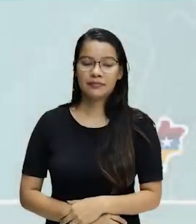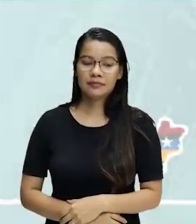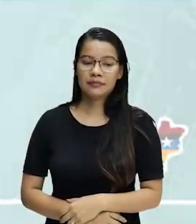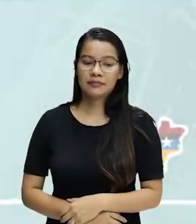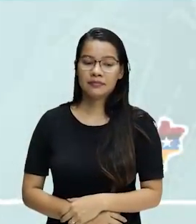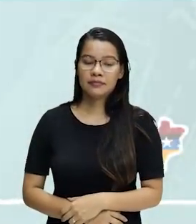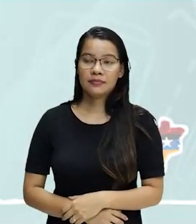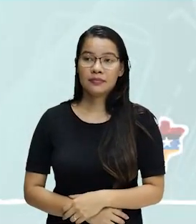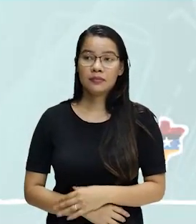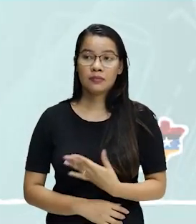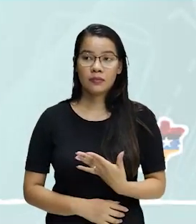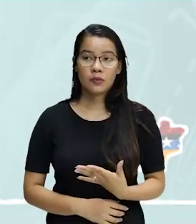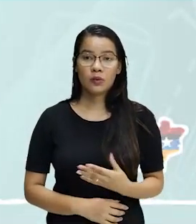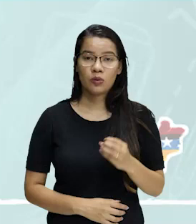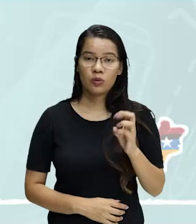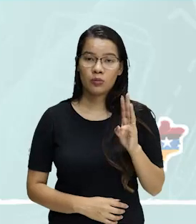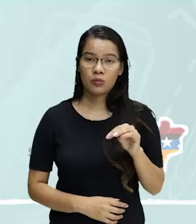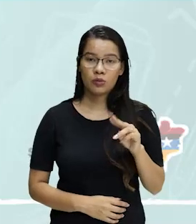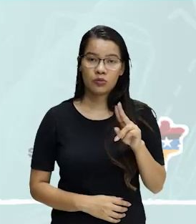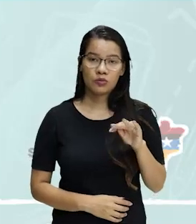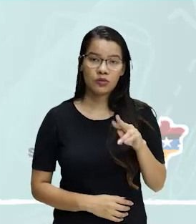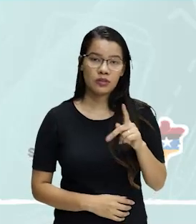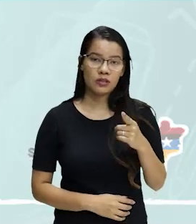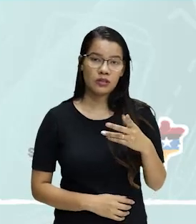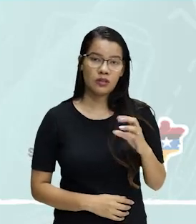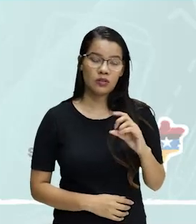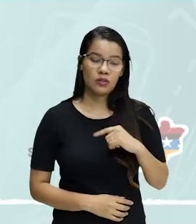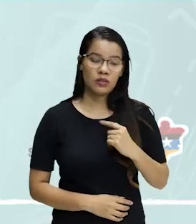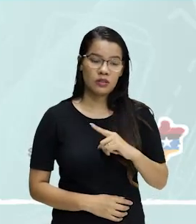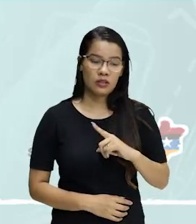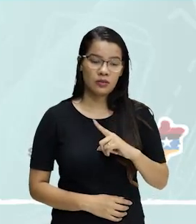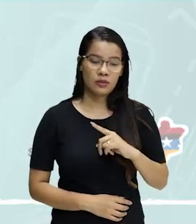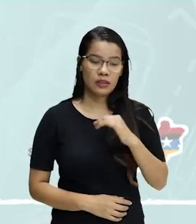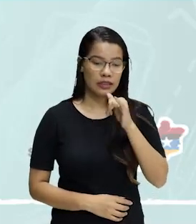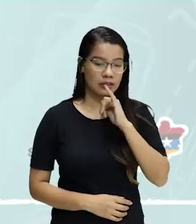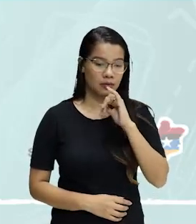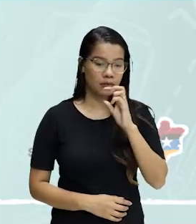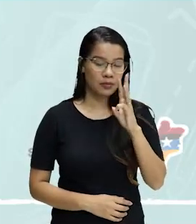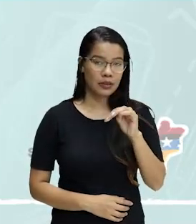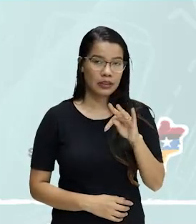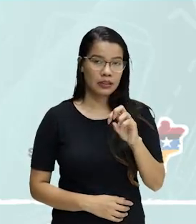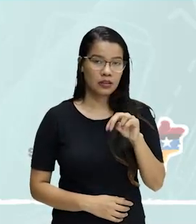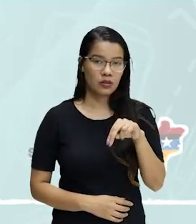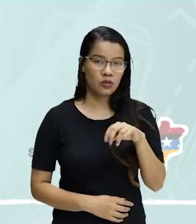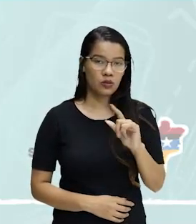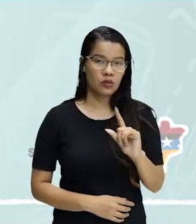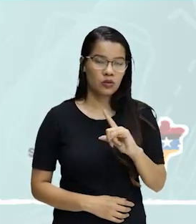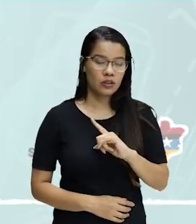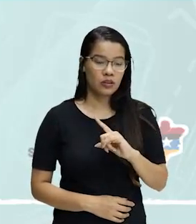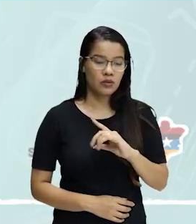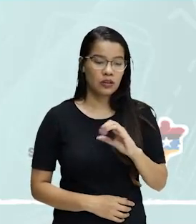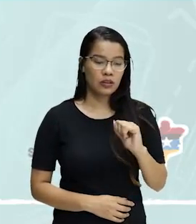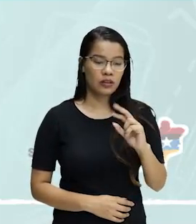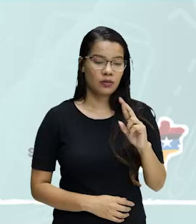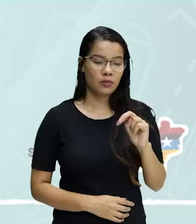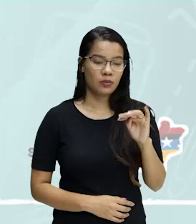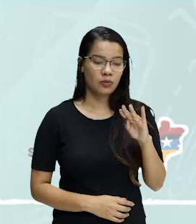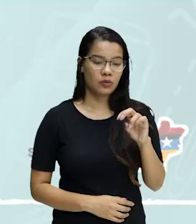Bom, nessa combustão, por exemplo, aqui nós temos o metanol. Eu estou aqui com carbono, com